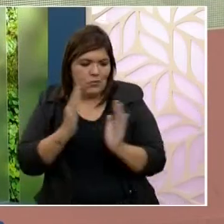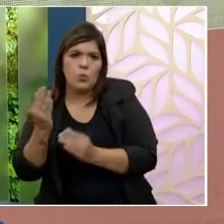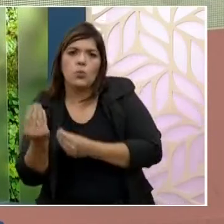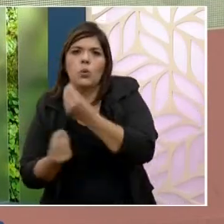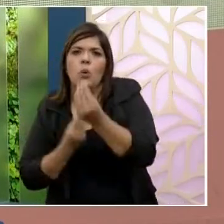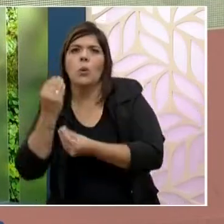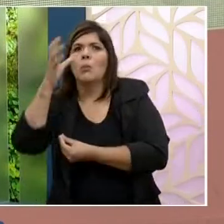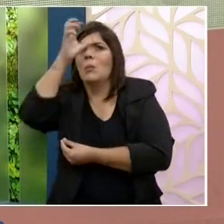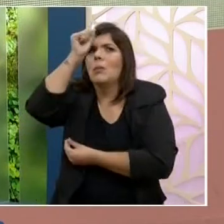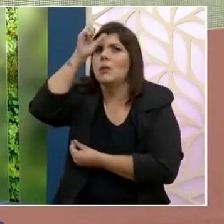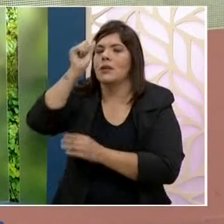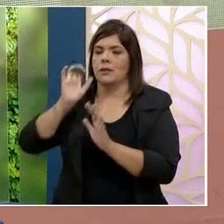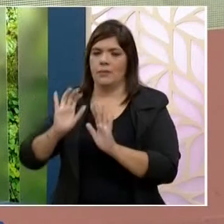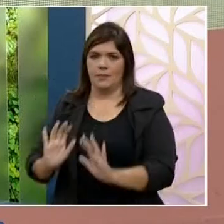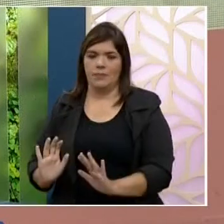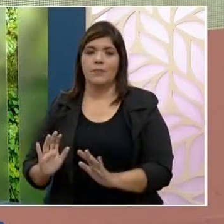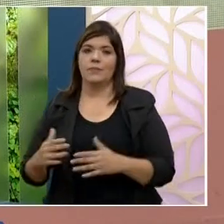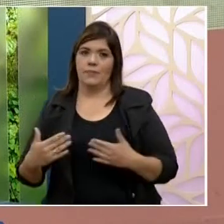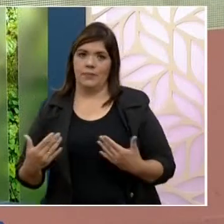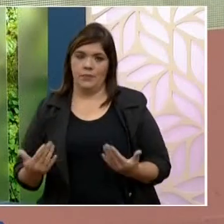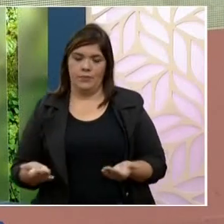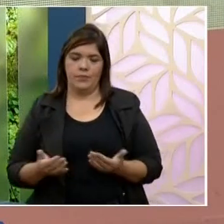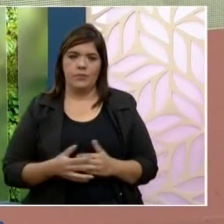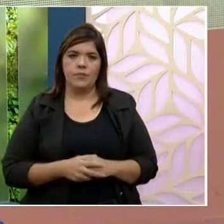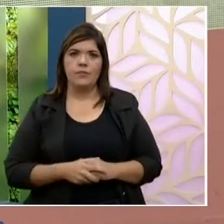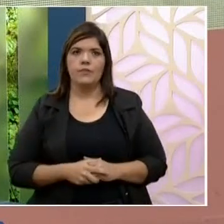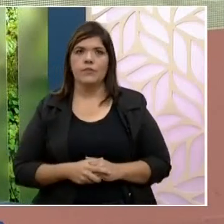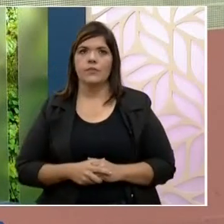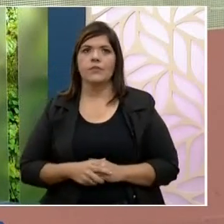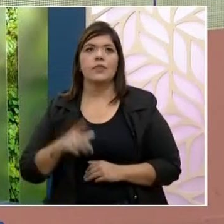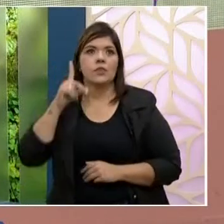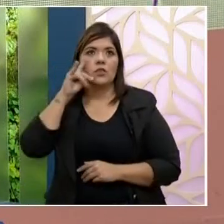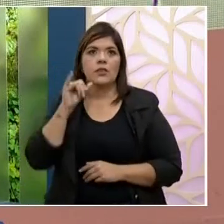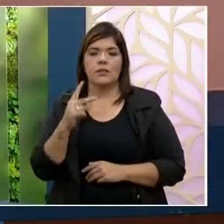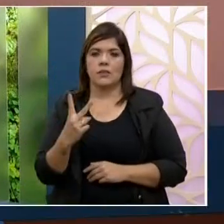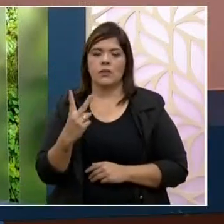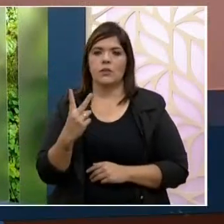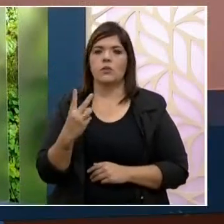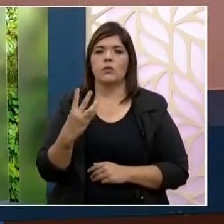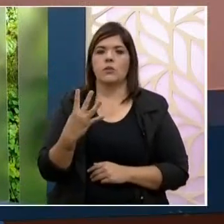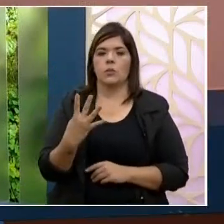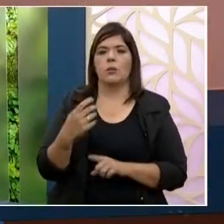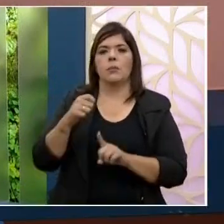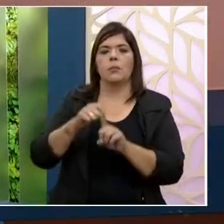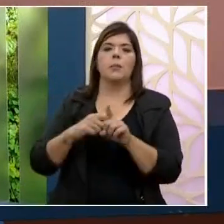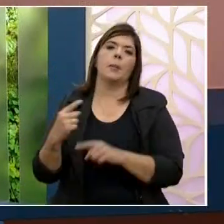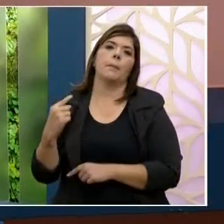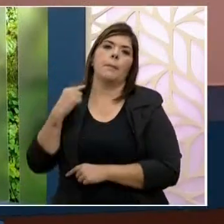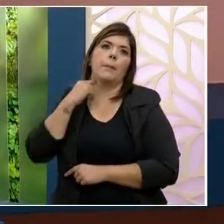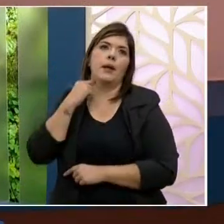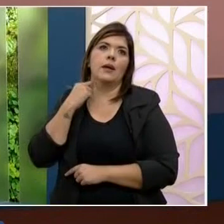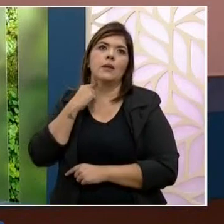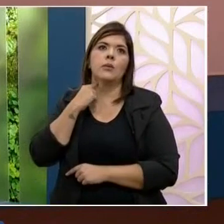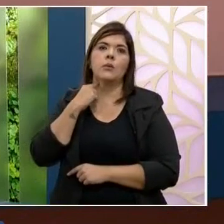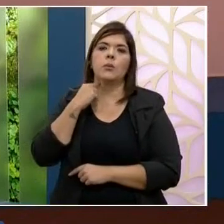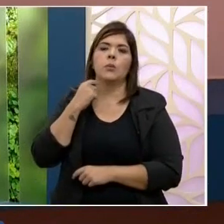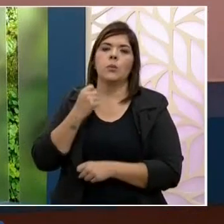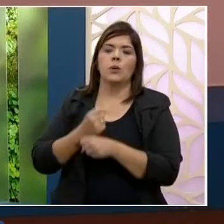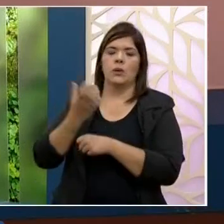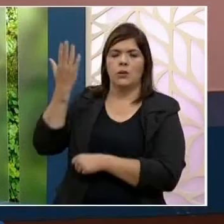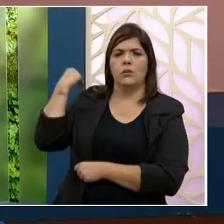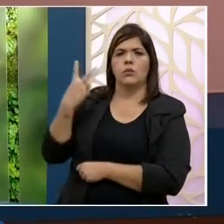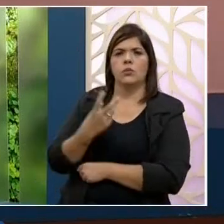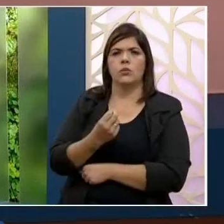de então, algum lugar? Então, na verdade, no dia 24 de maio, que a gente comemora aí, né? No ano de 2002,